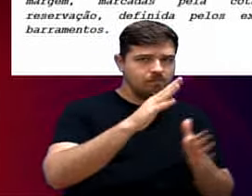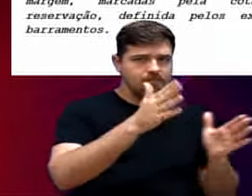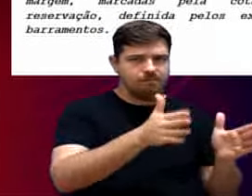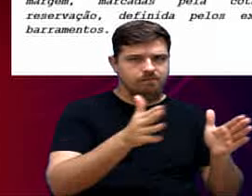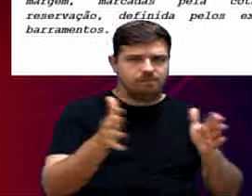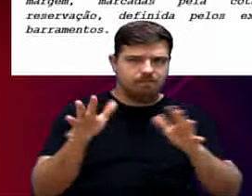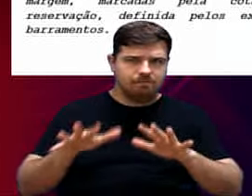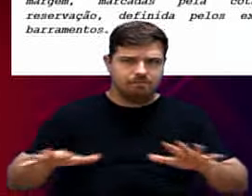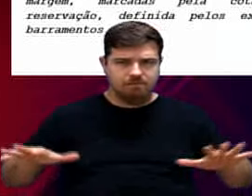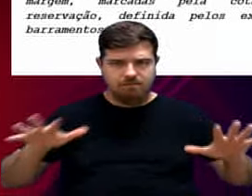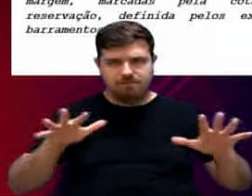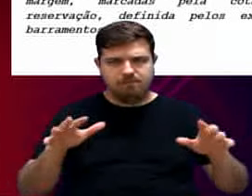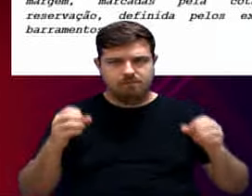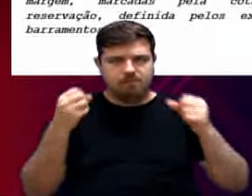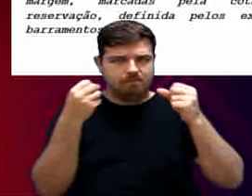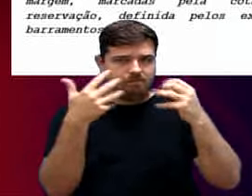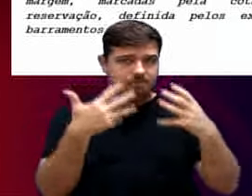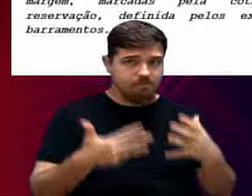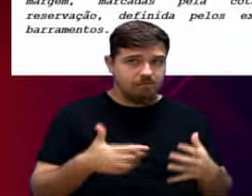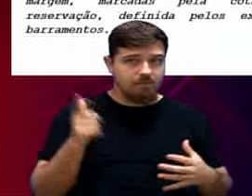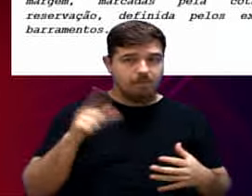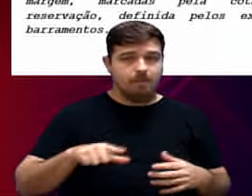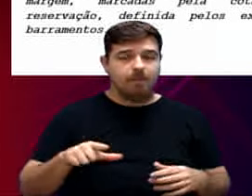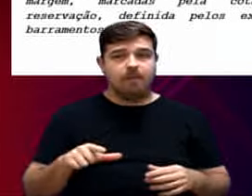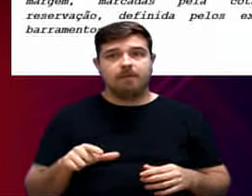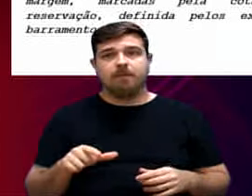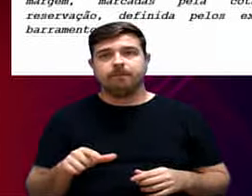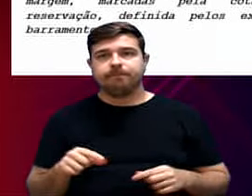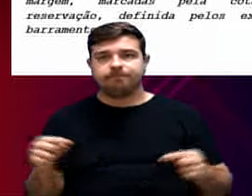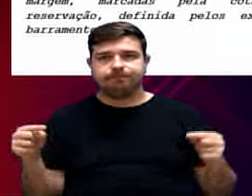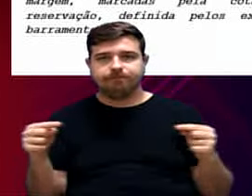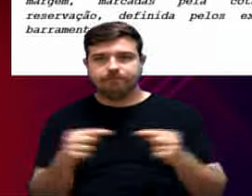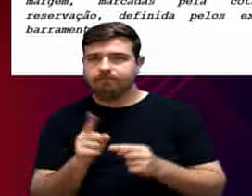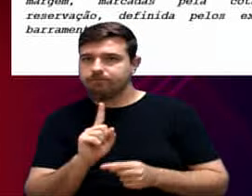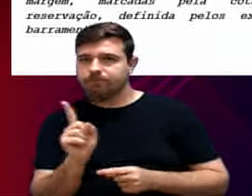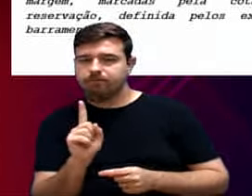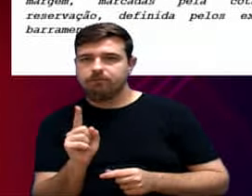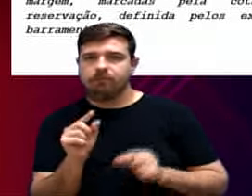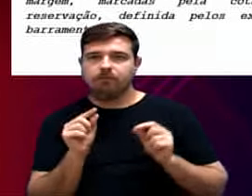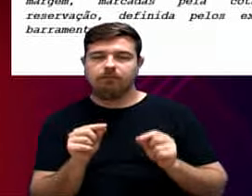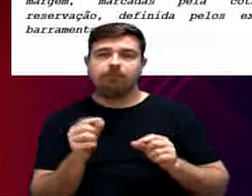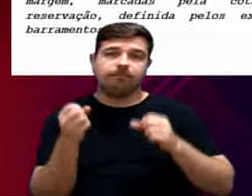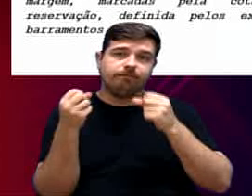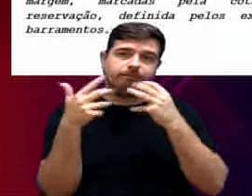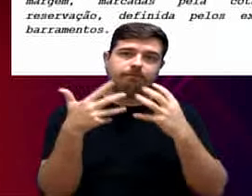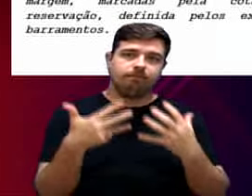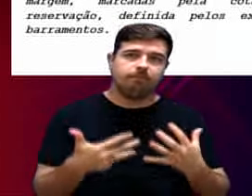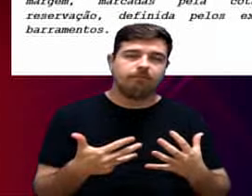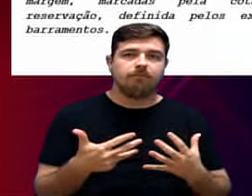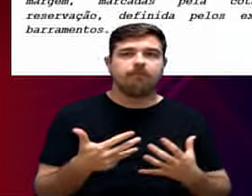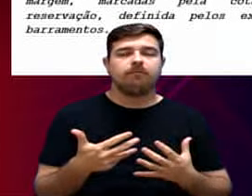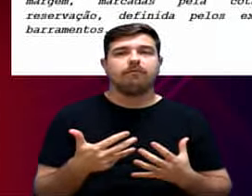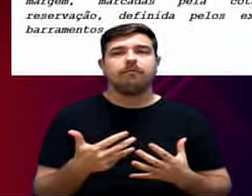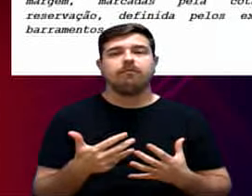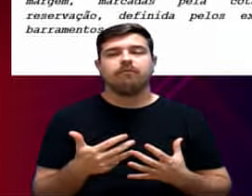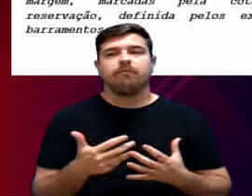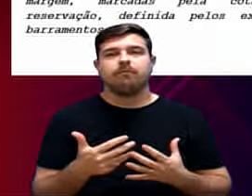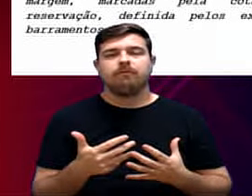eh apontava e o macrozoneamento Então se falou em